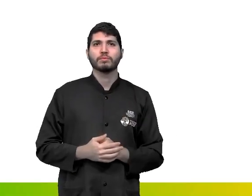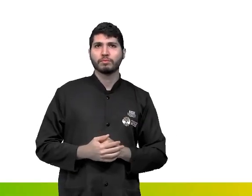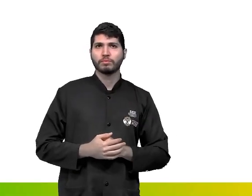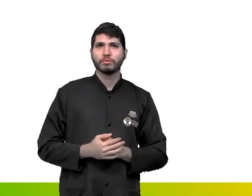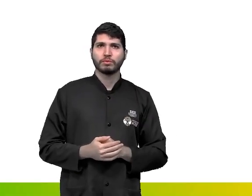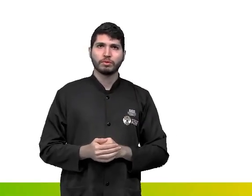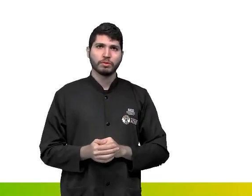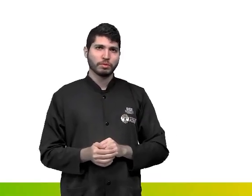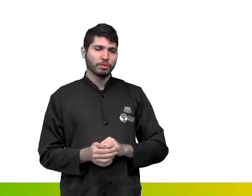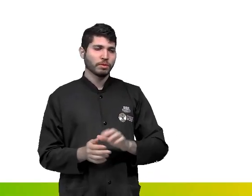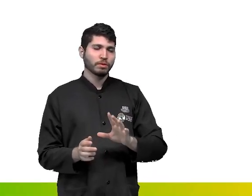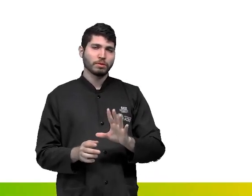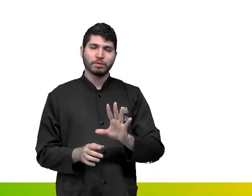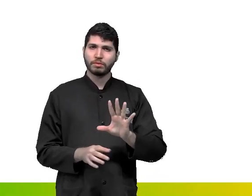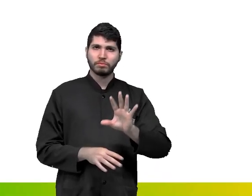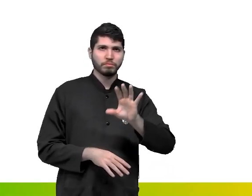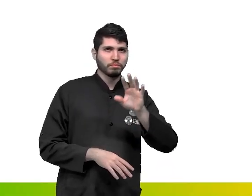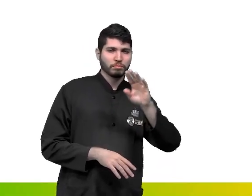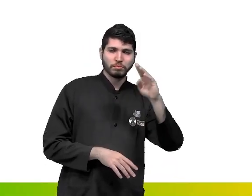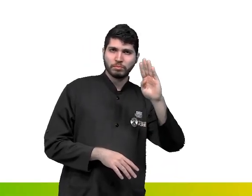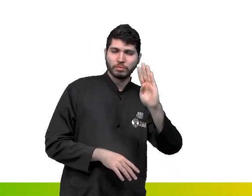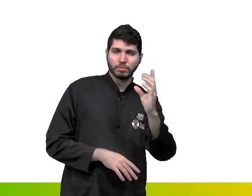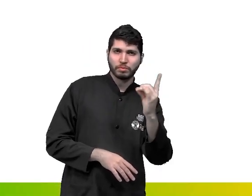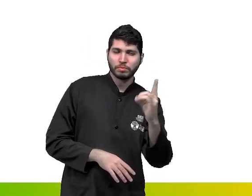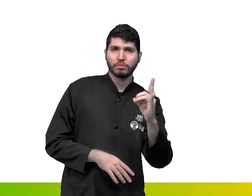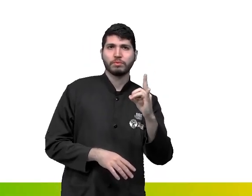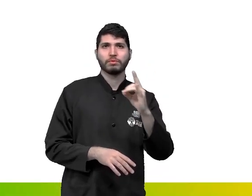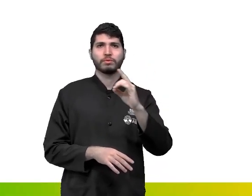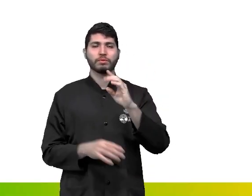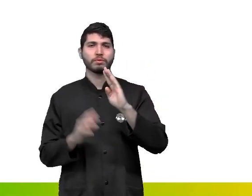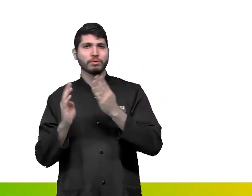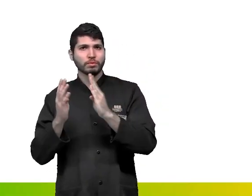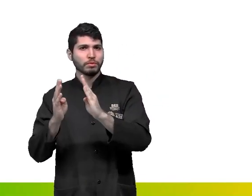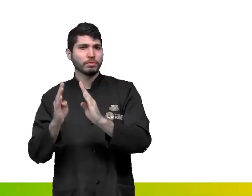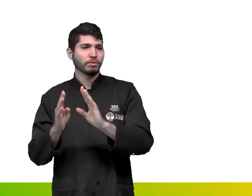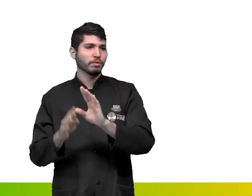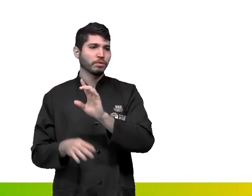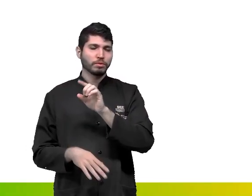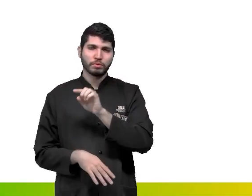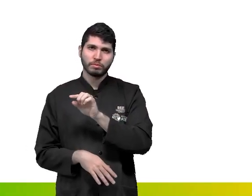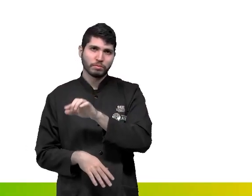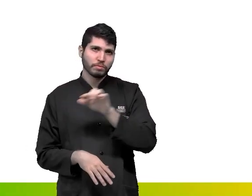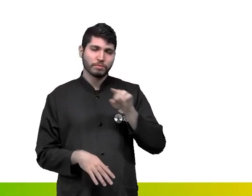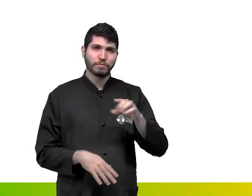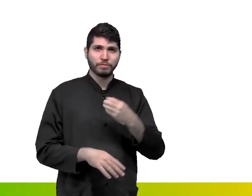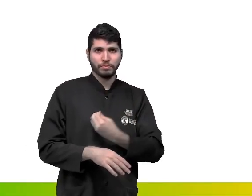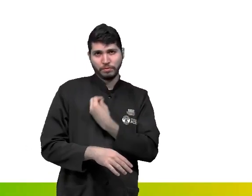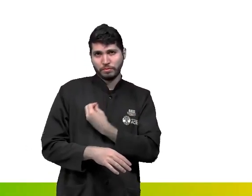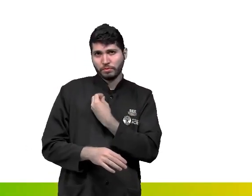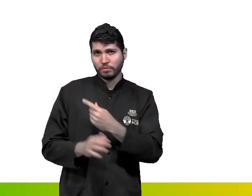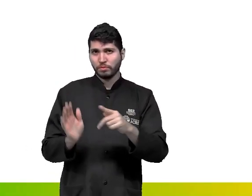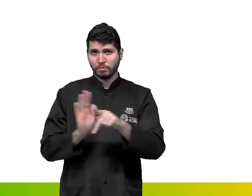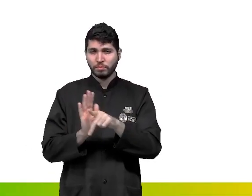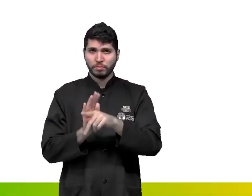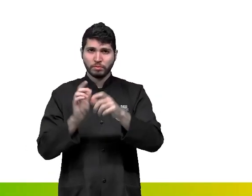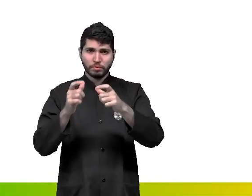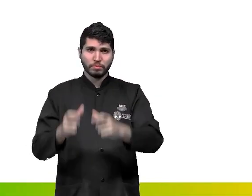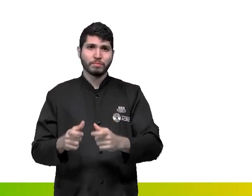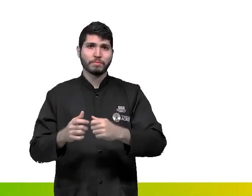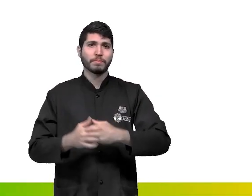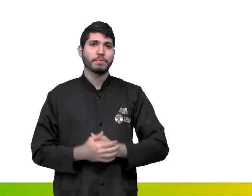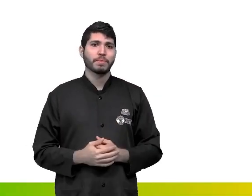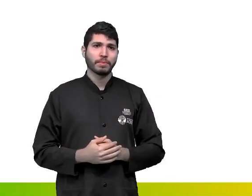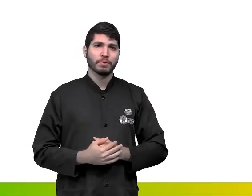é entre aqueles dois povos que estudam ou trabalham, tá bom? A disputa histórica pela posse do Acre é realmente uma razão histórica